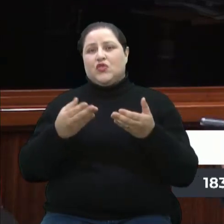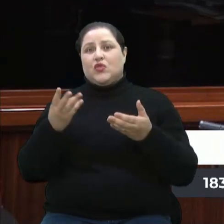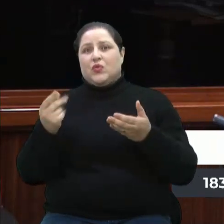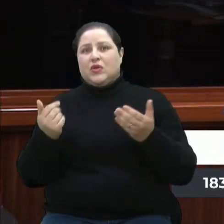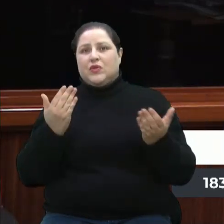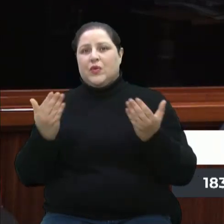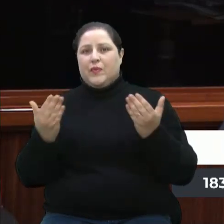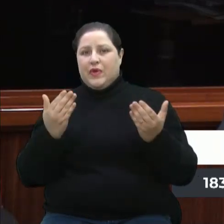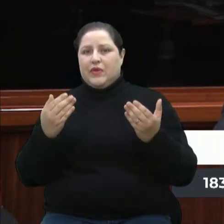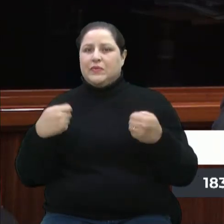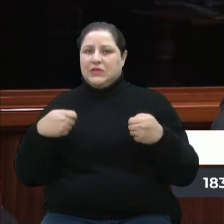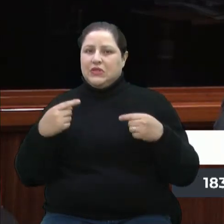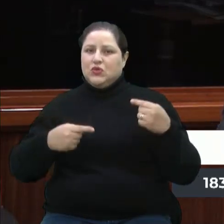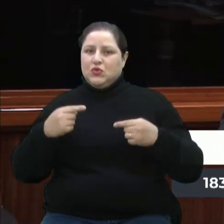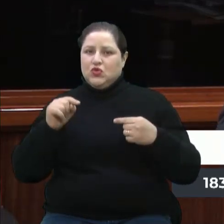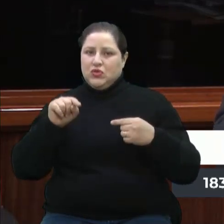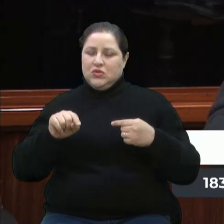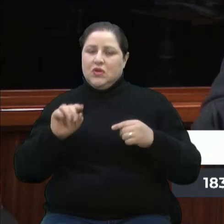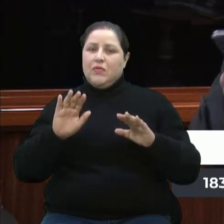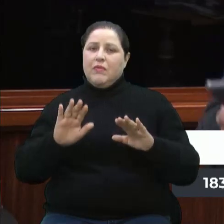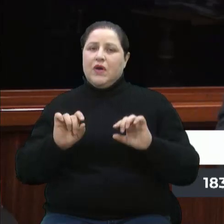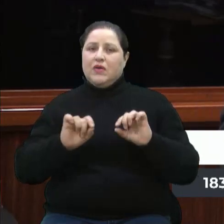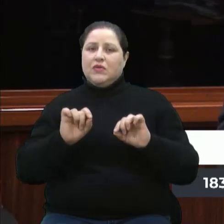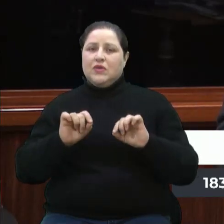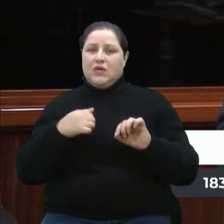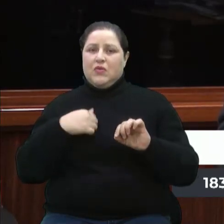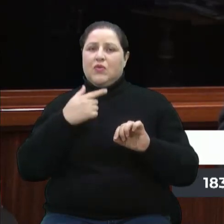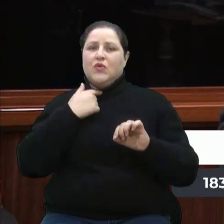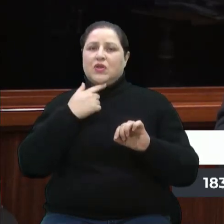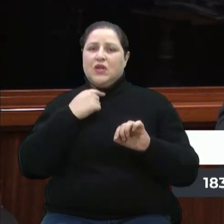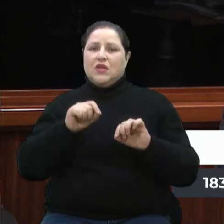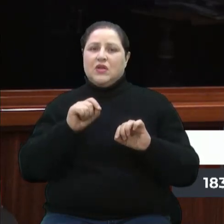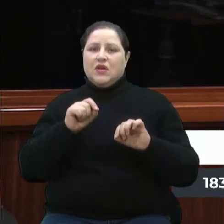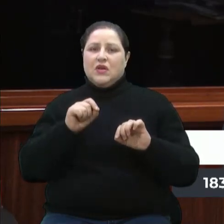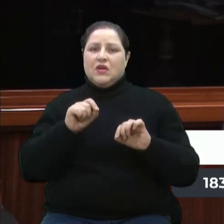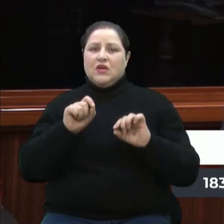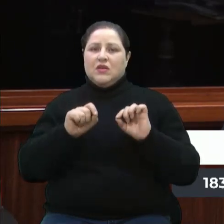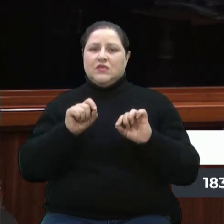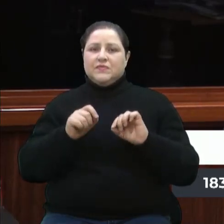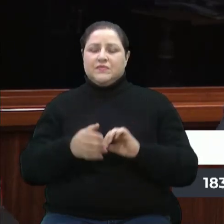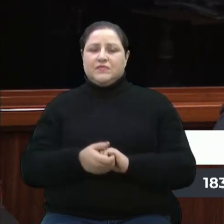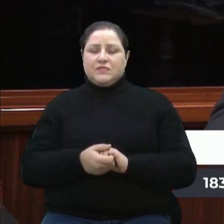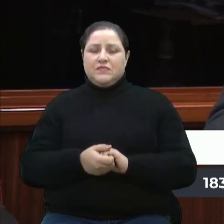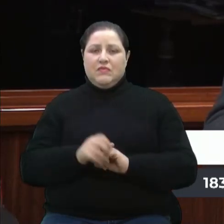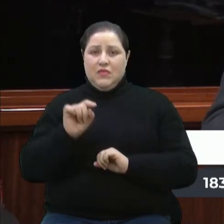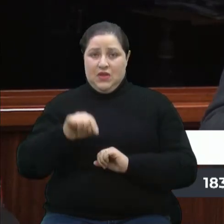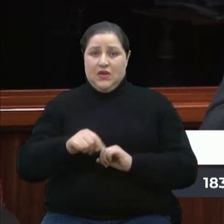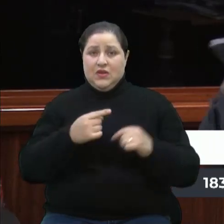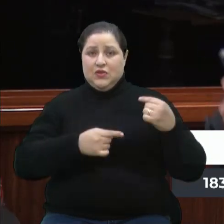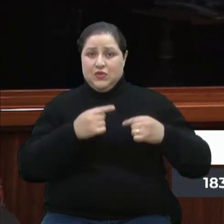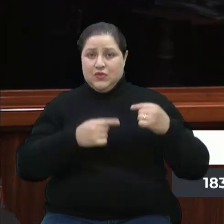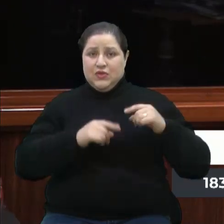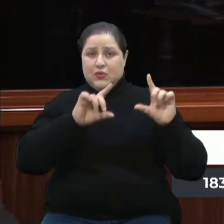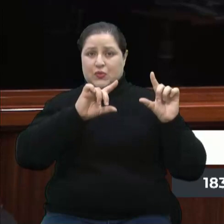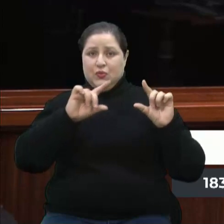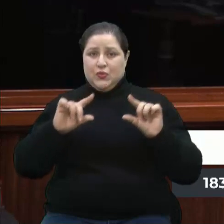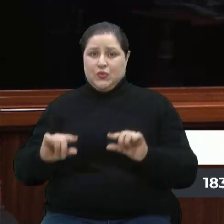nós discutirmos isso. Mas é o seguinte, eu gostaria de que, nessa discussão de